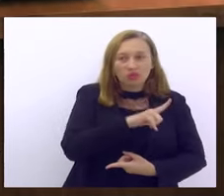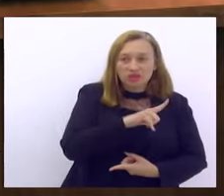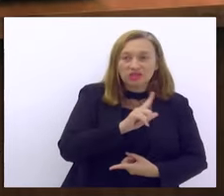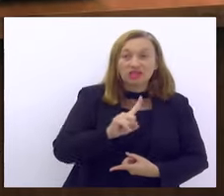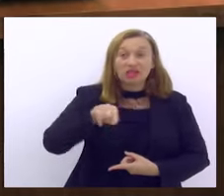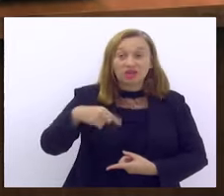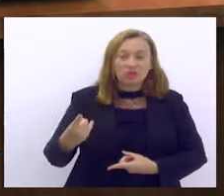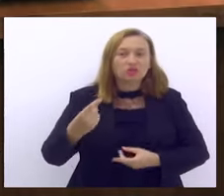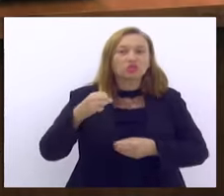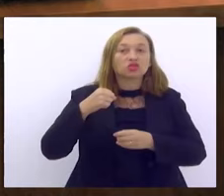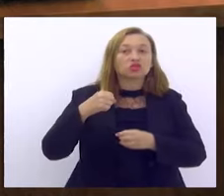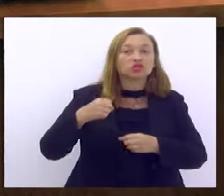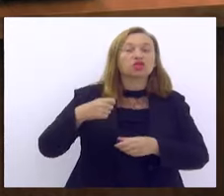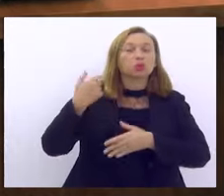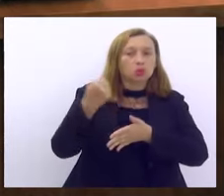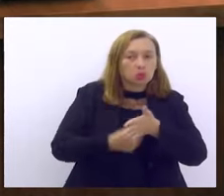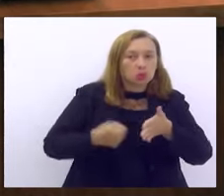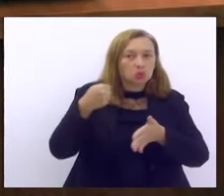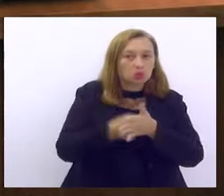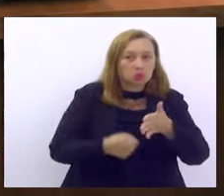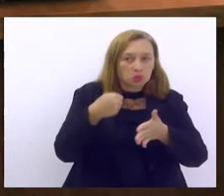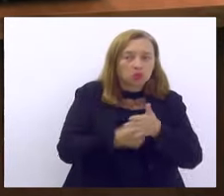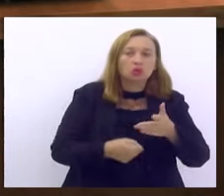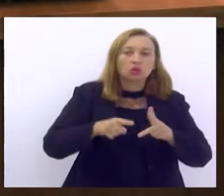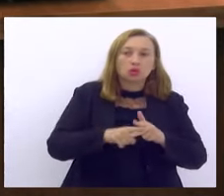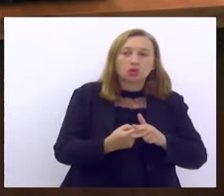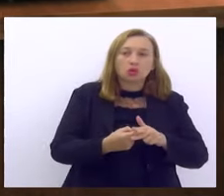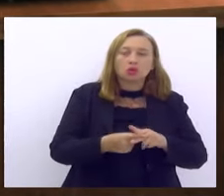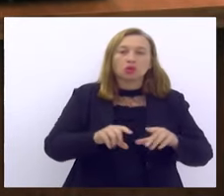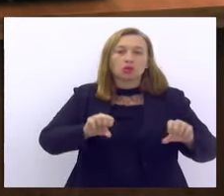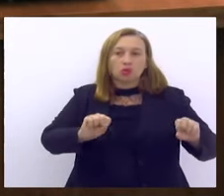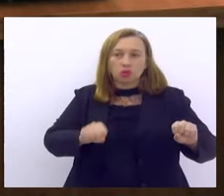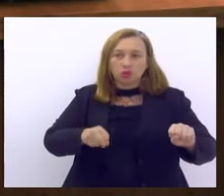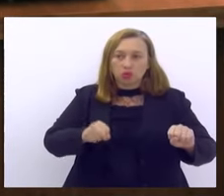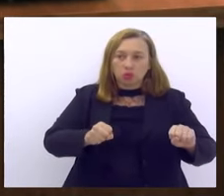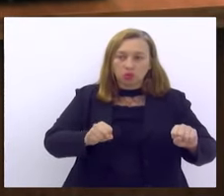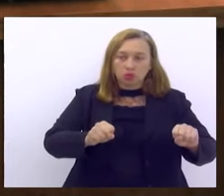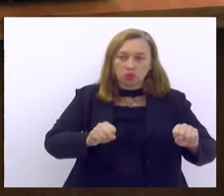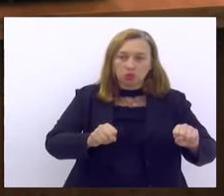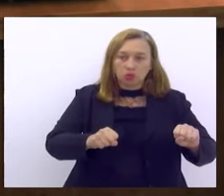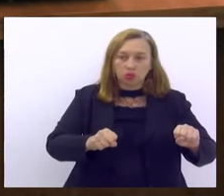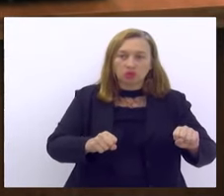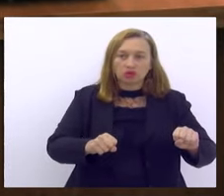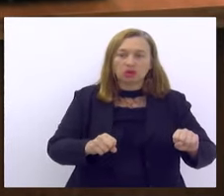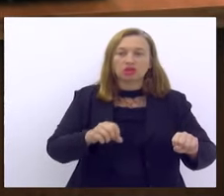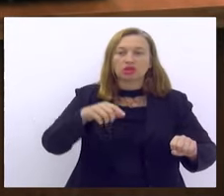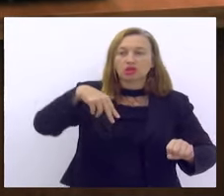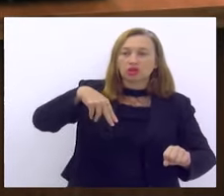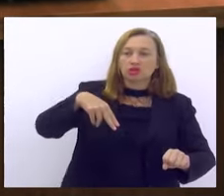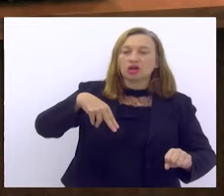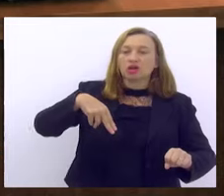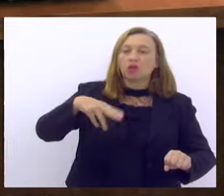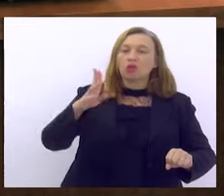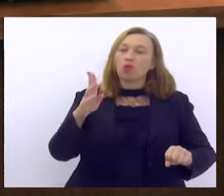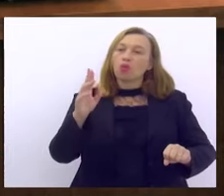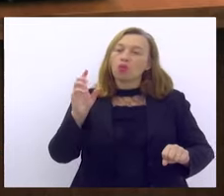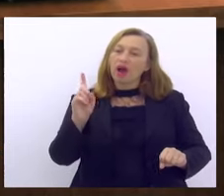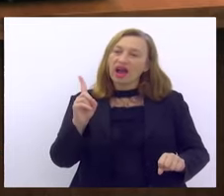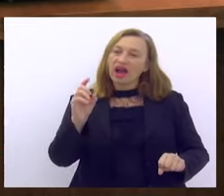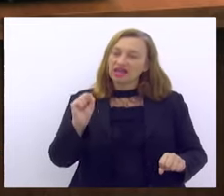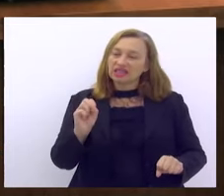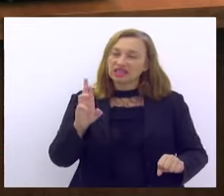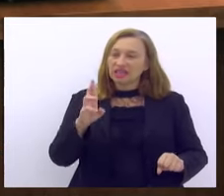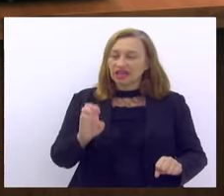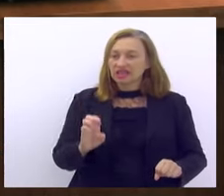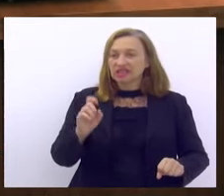depois de muita luta, regulamentar a circulação de ciclomotores, ATVs e quadriciclos no estado do Rio de Janeiro. O estado do Rio de Janeiro passa a